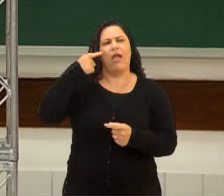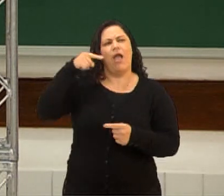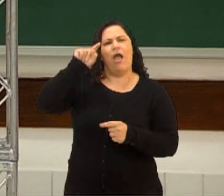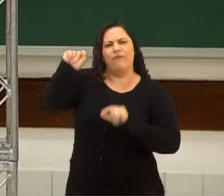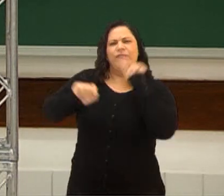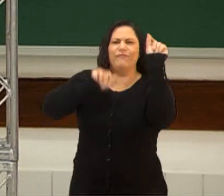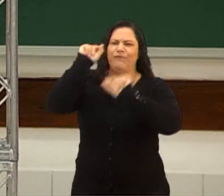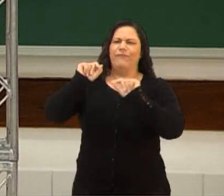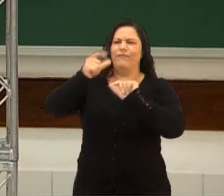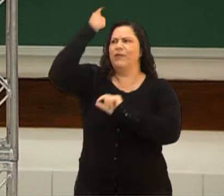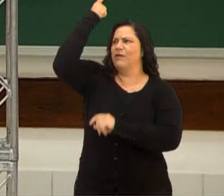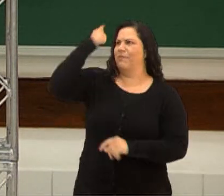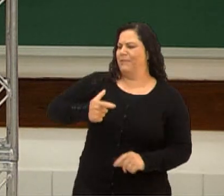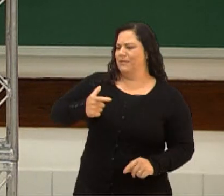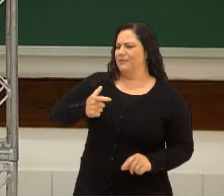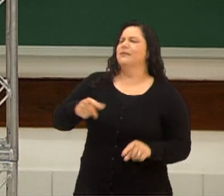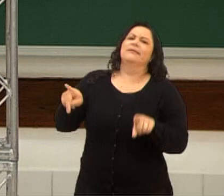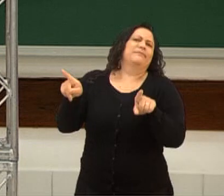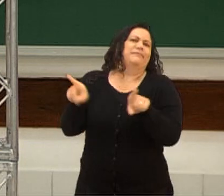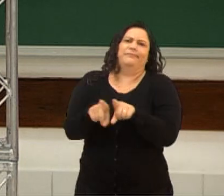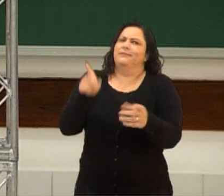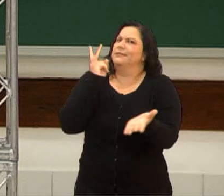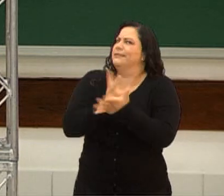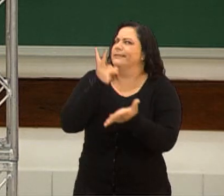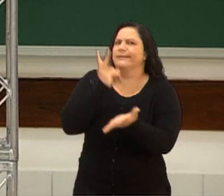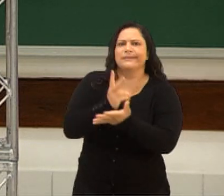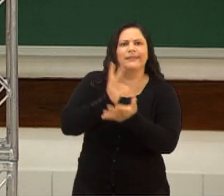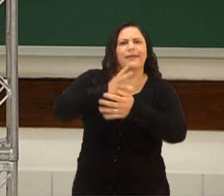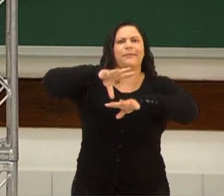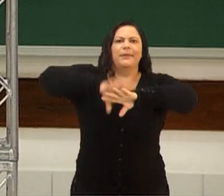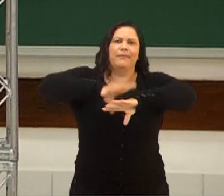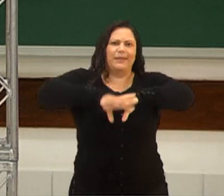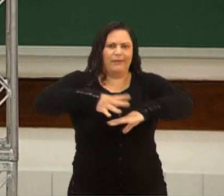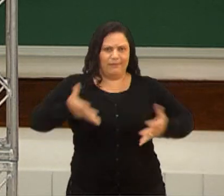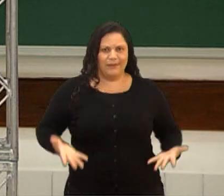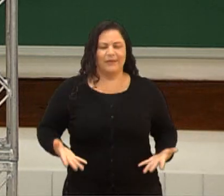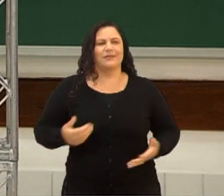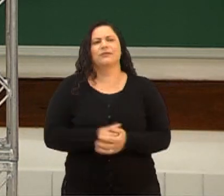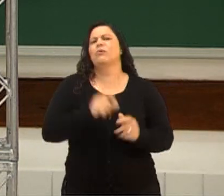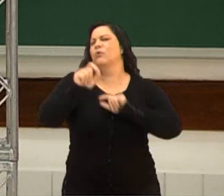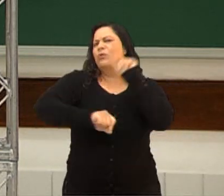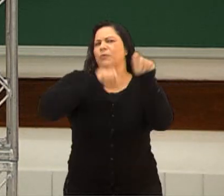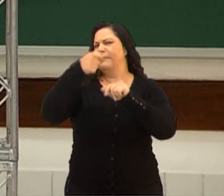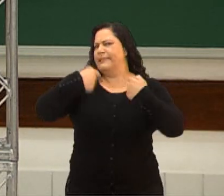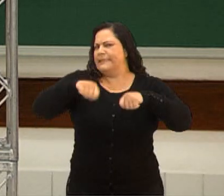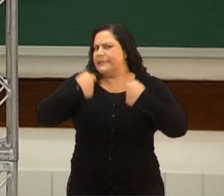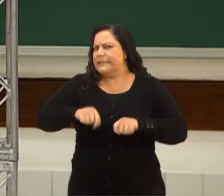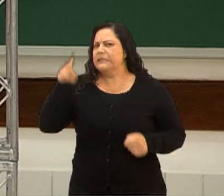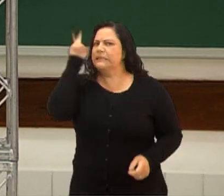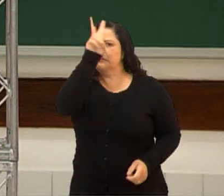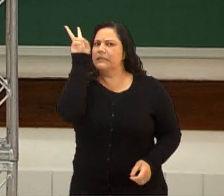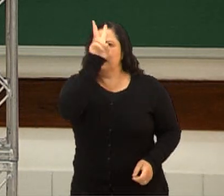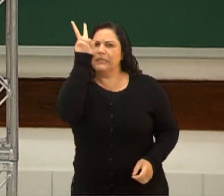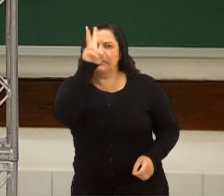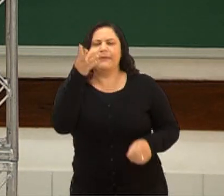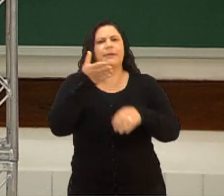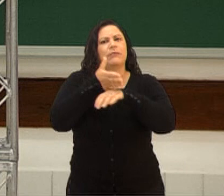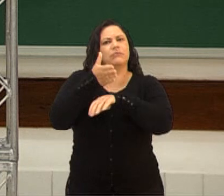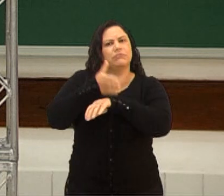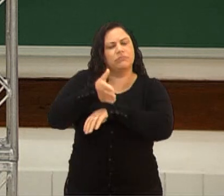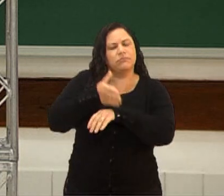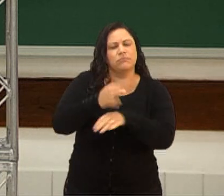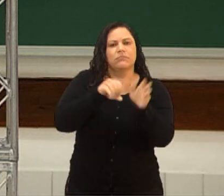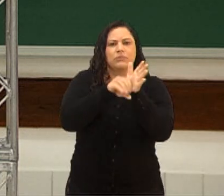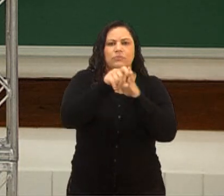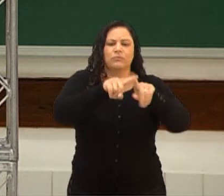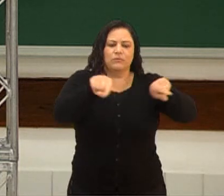sempre matemática, tudo bem? O que a gente precisa? Precisamos nos lembrar de acessar ao Classroom.